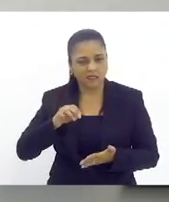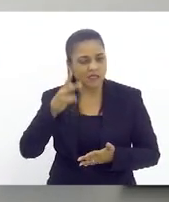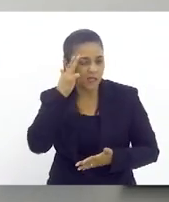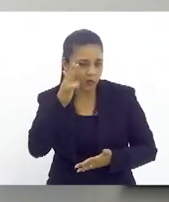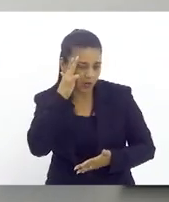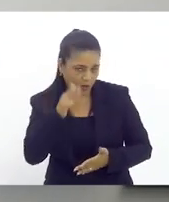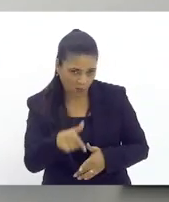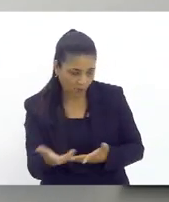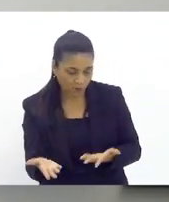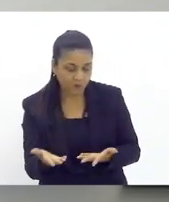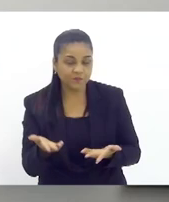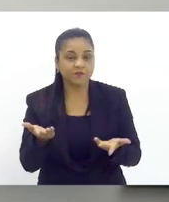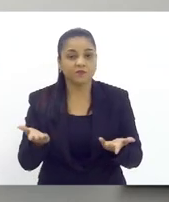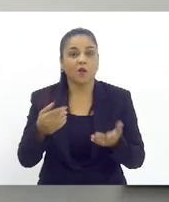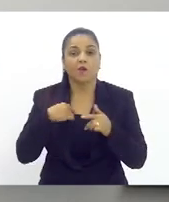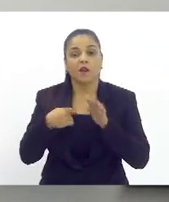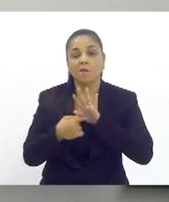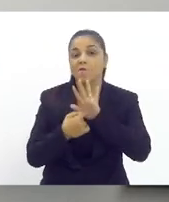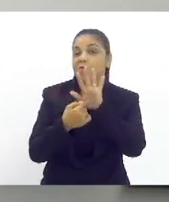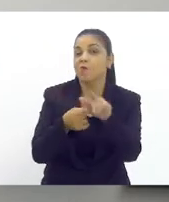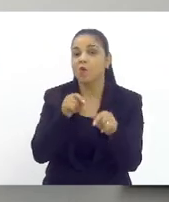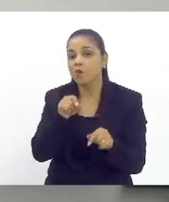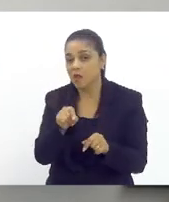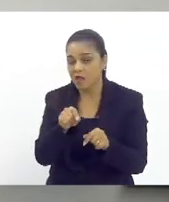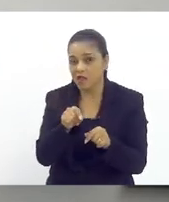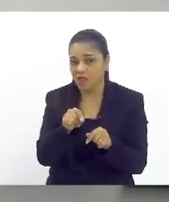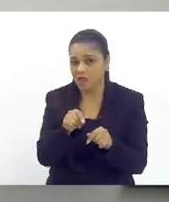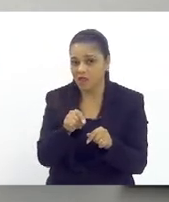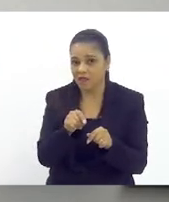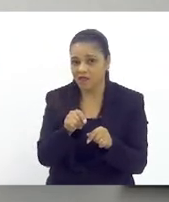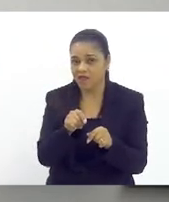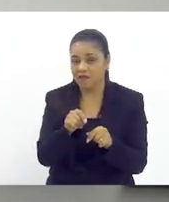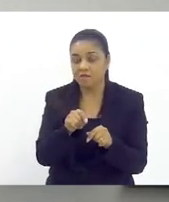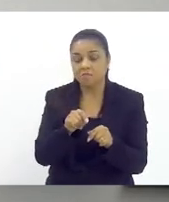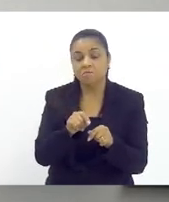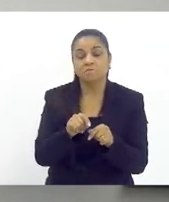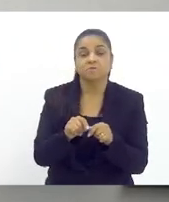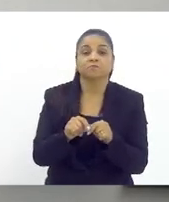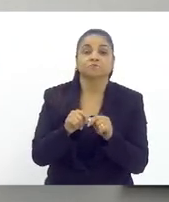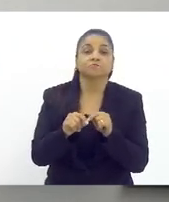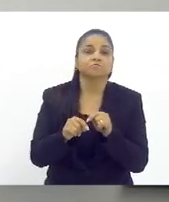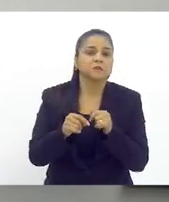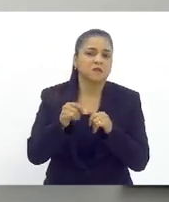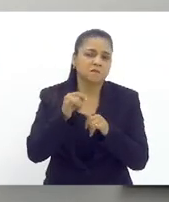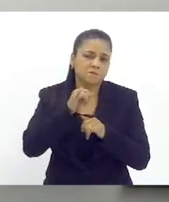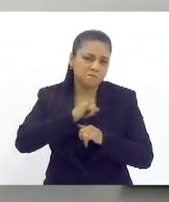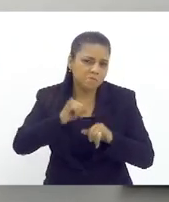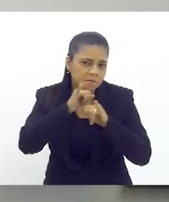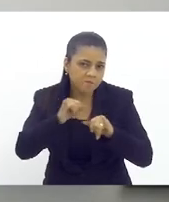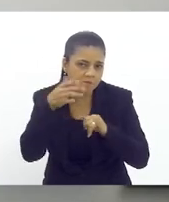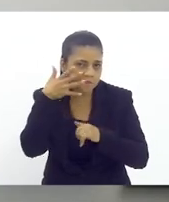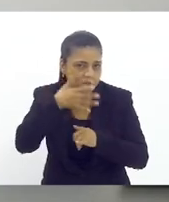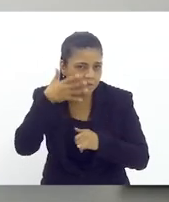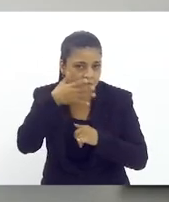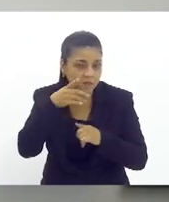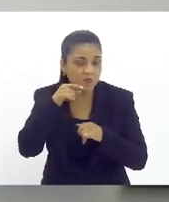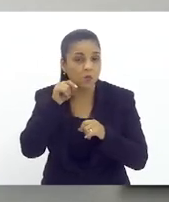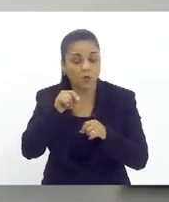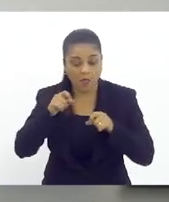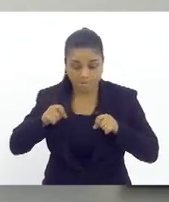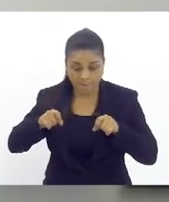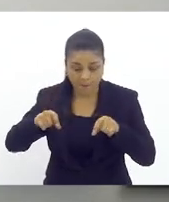estudo era trazer a dimensão de primeiro o que que a gente tá falando quando quando fala em restauração